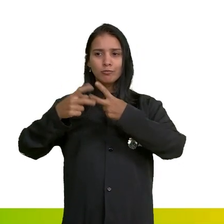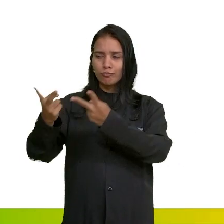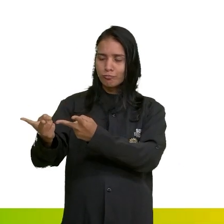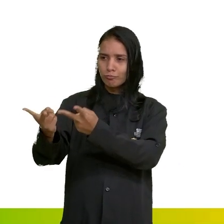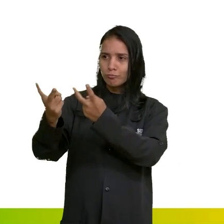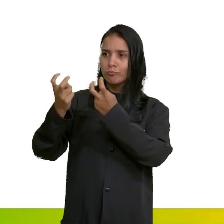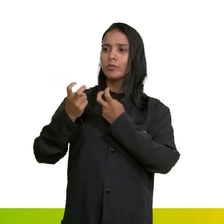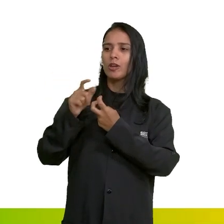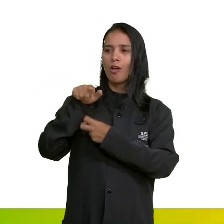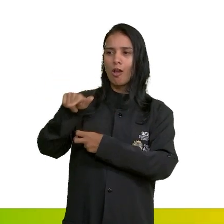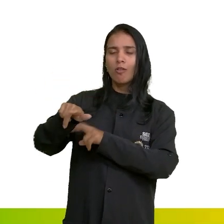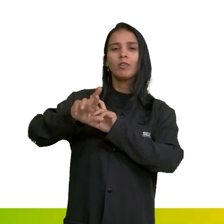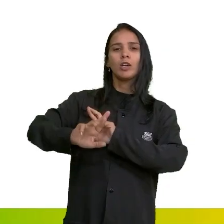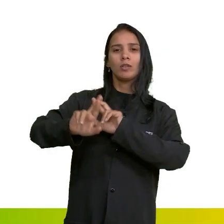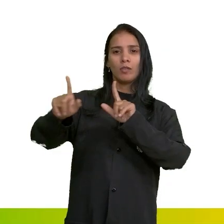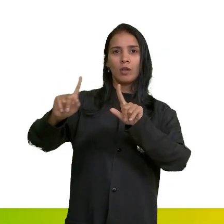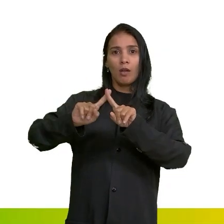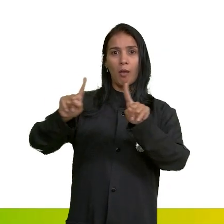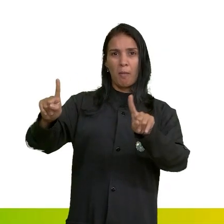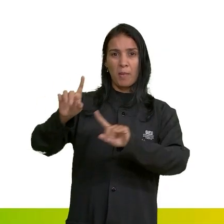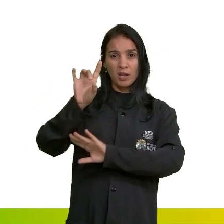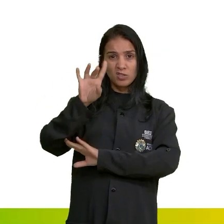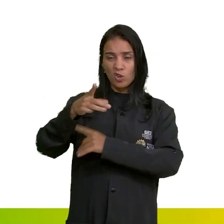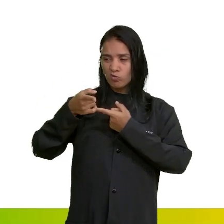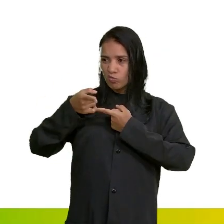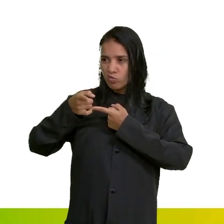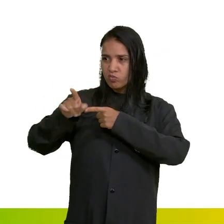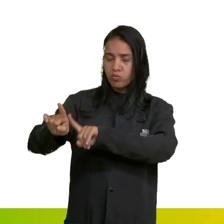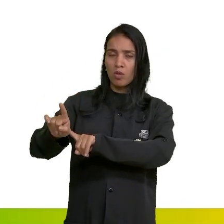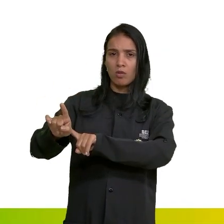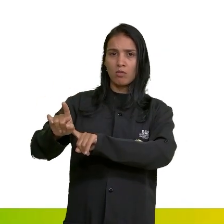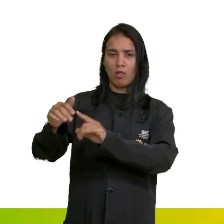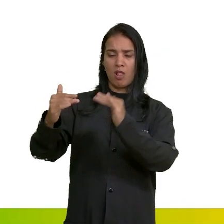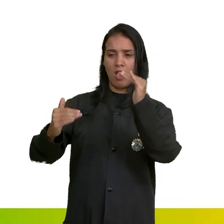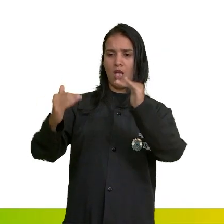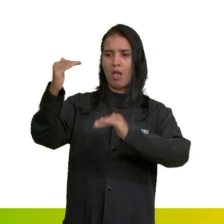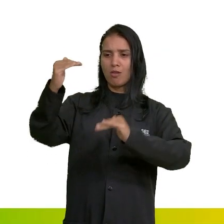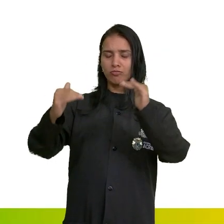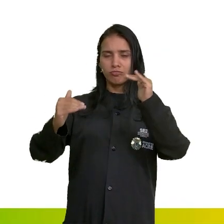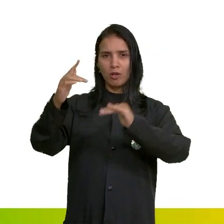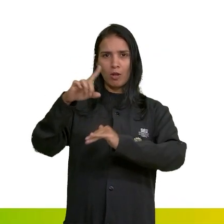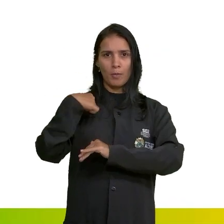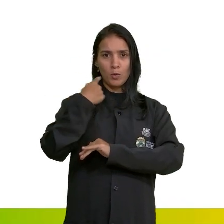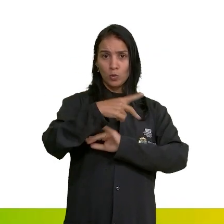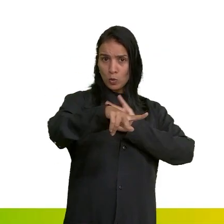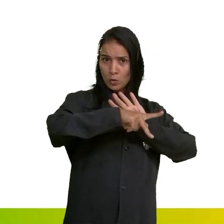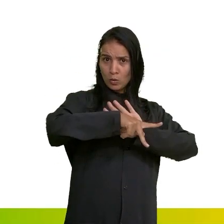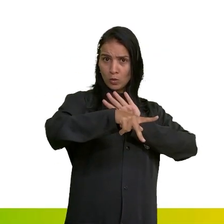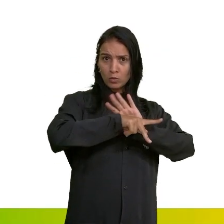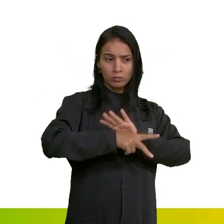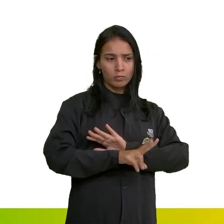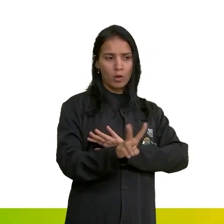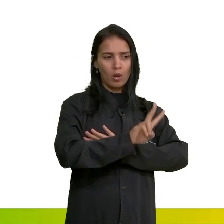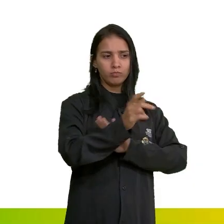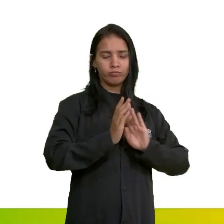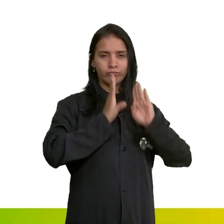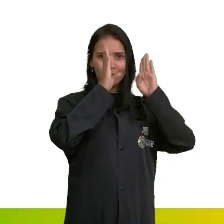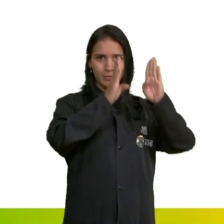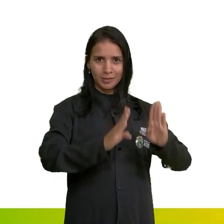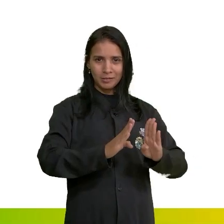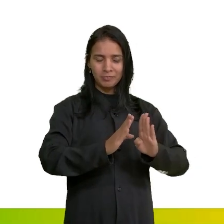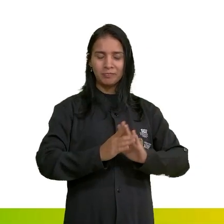sem reduzi-lo aos nossos próprios padrões e valores. Com base nesse conceito, nós